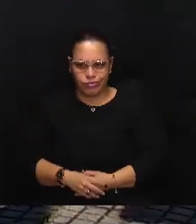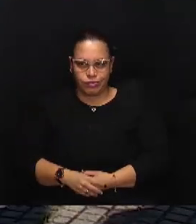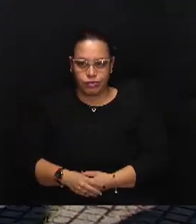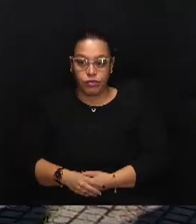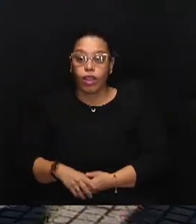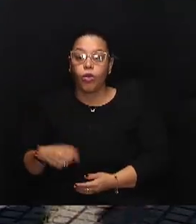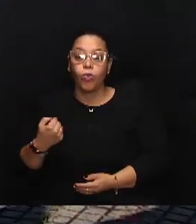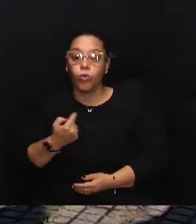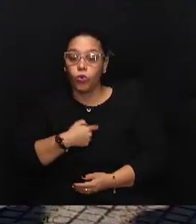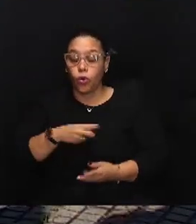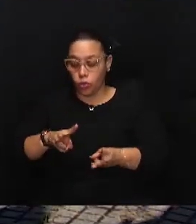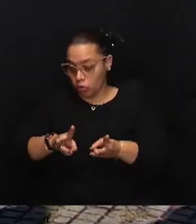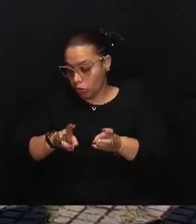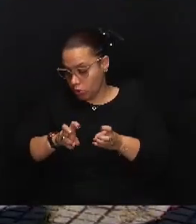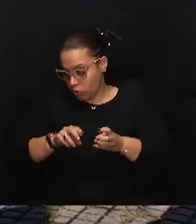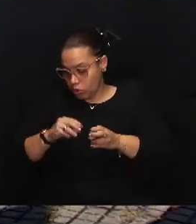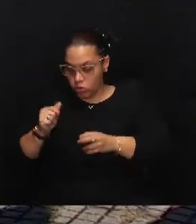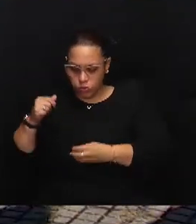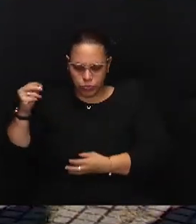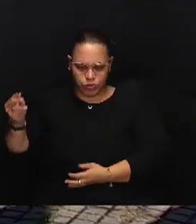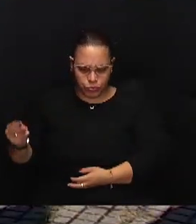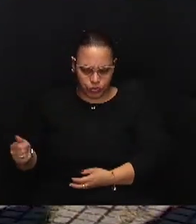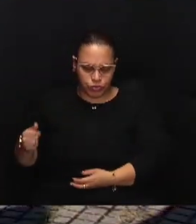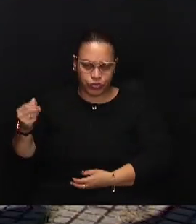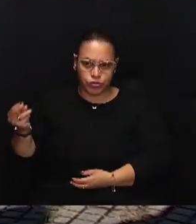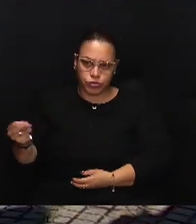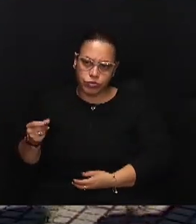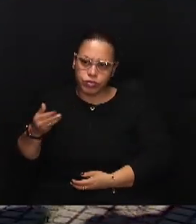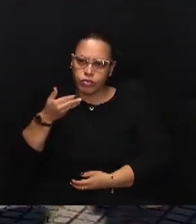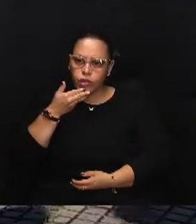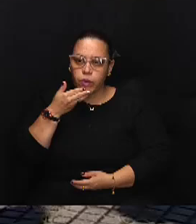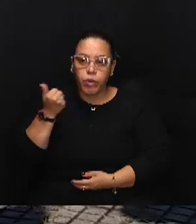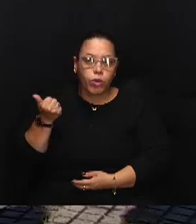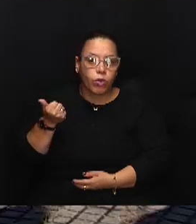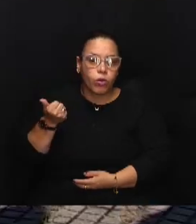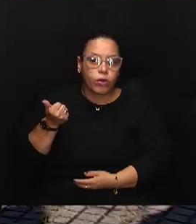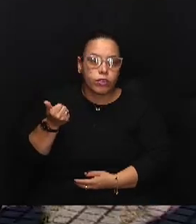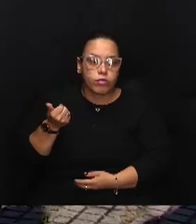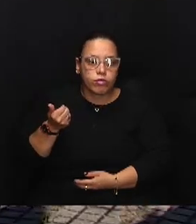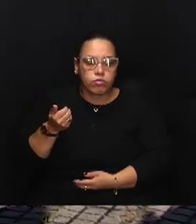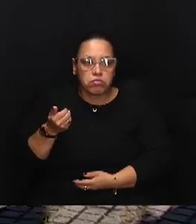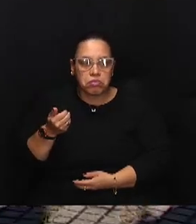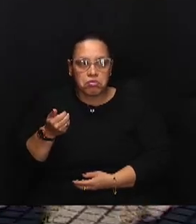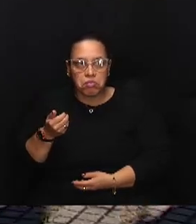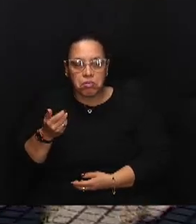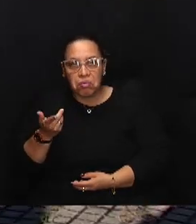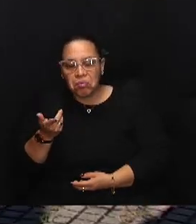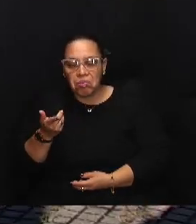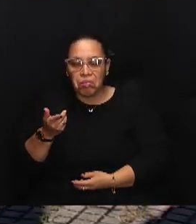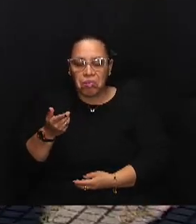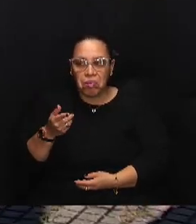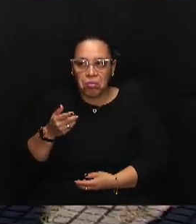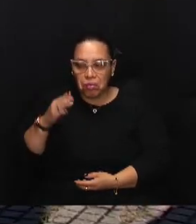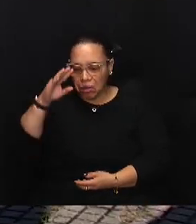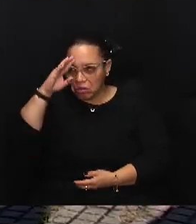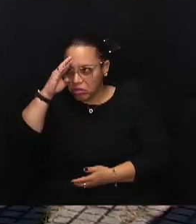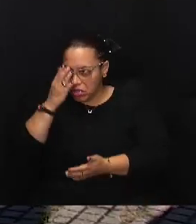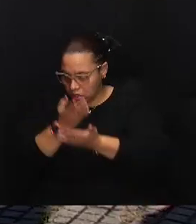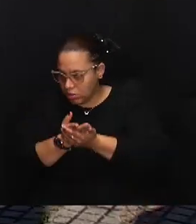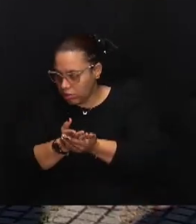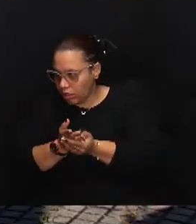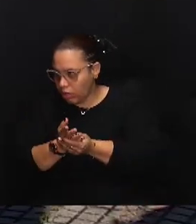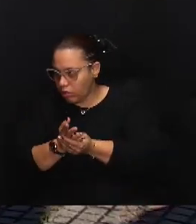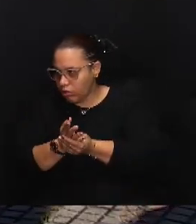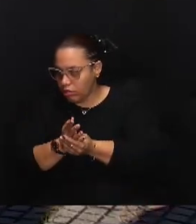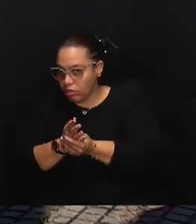nós percebemos ao longo do tempo que a melhor forma de convencer, porque isso é um